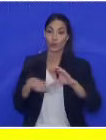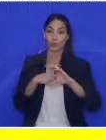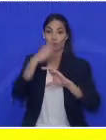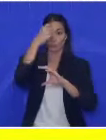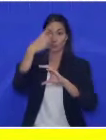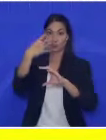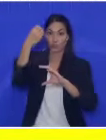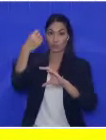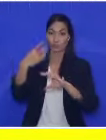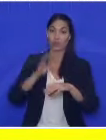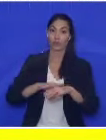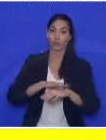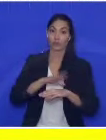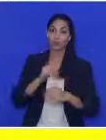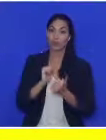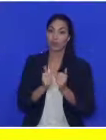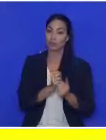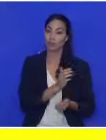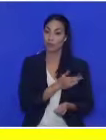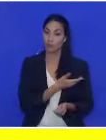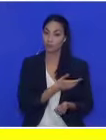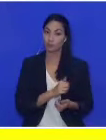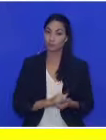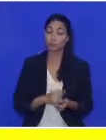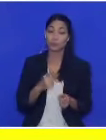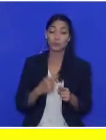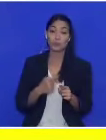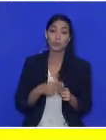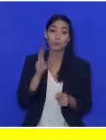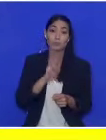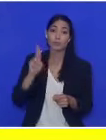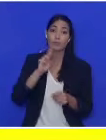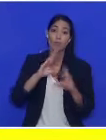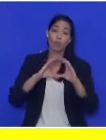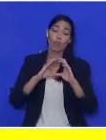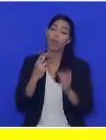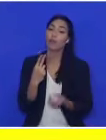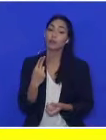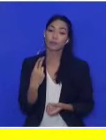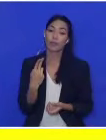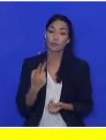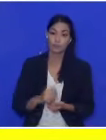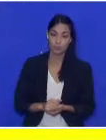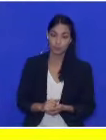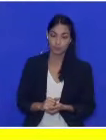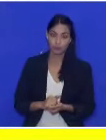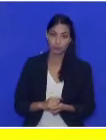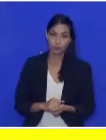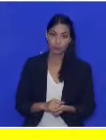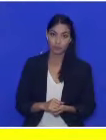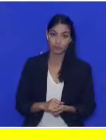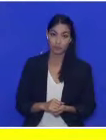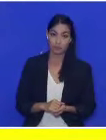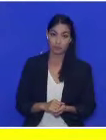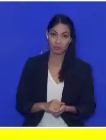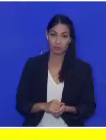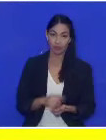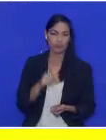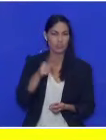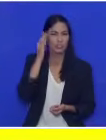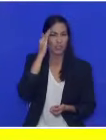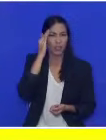será reabastecido para o sorteio do Time do Coração, que possui o mesmo universo de números da Time Mania. Você sabe, na